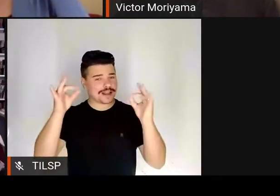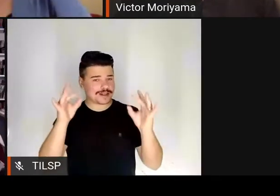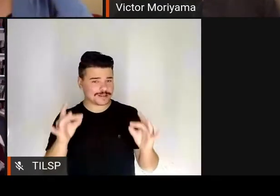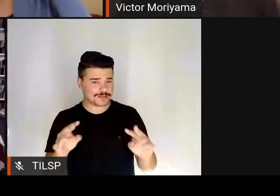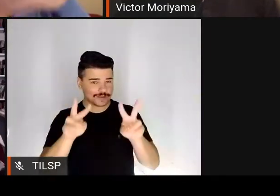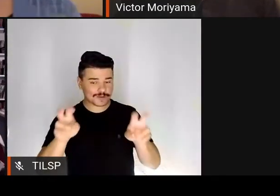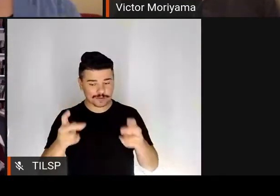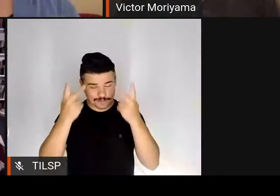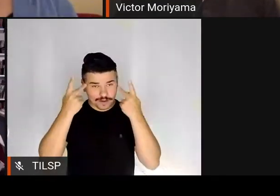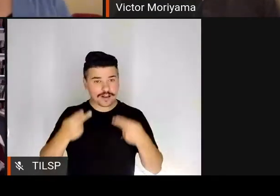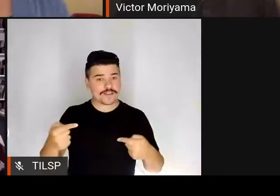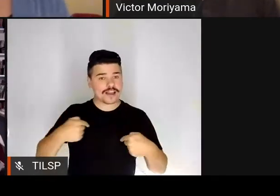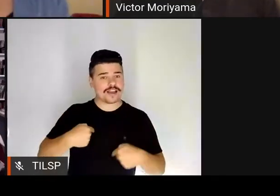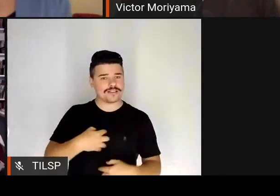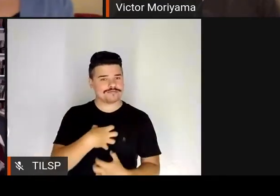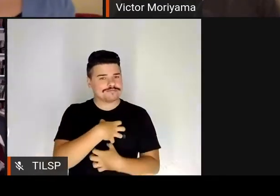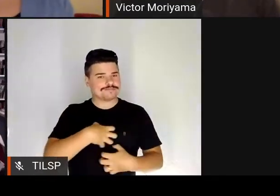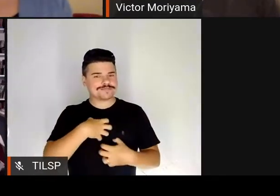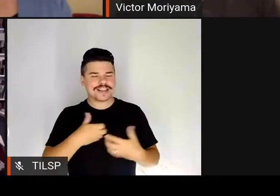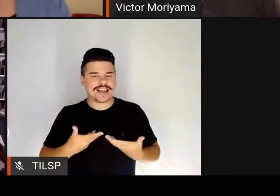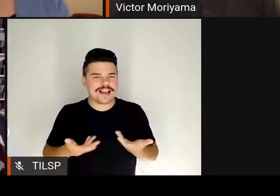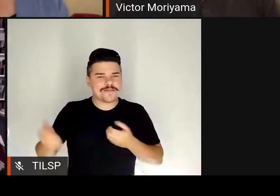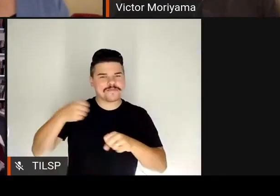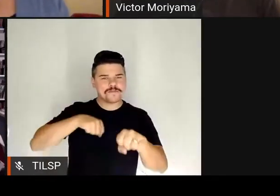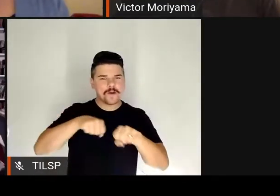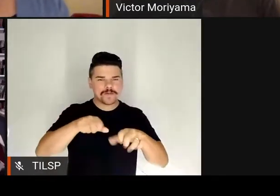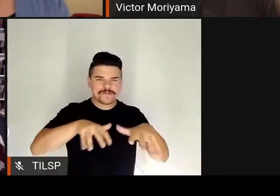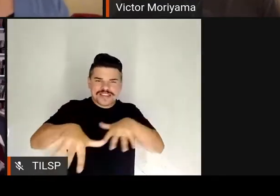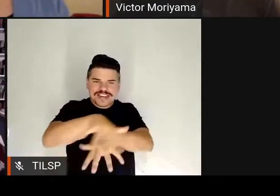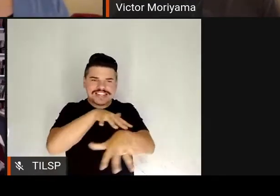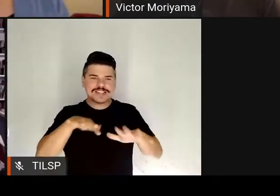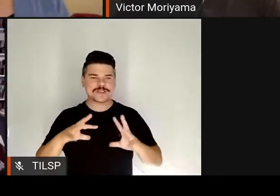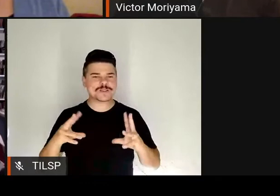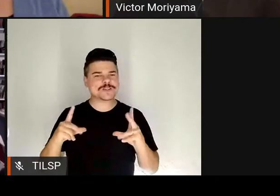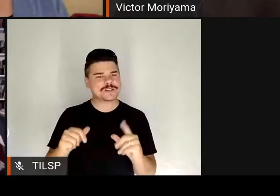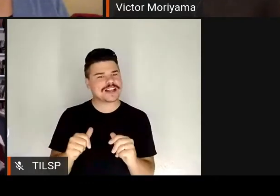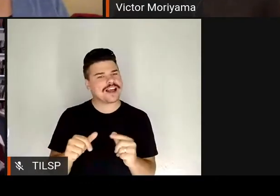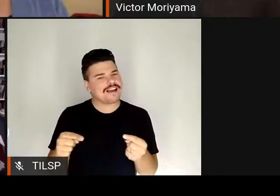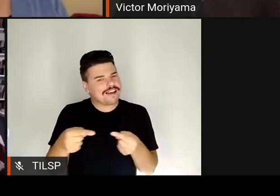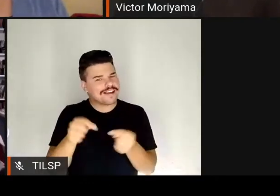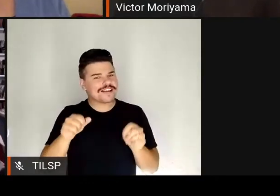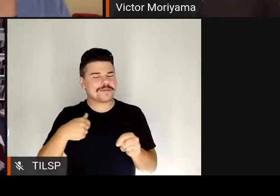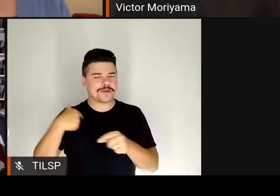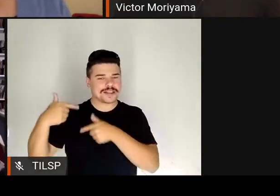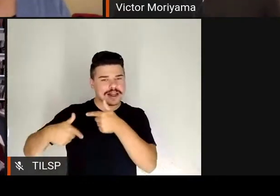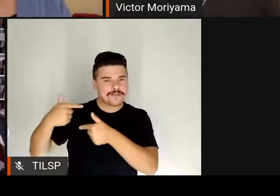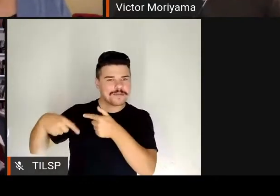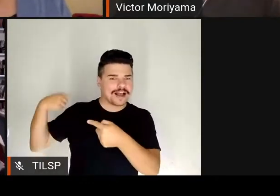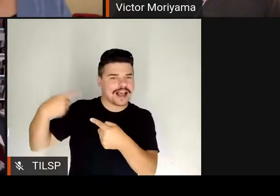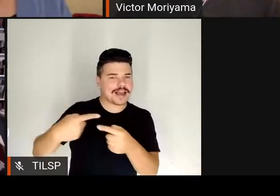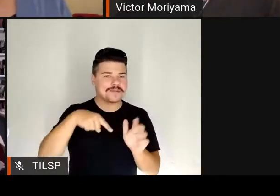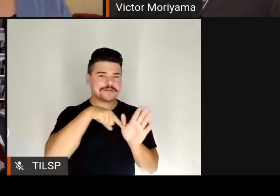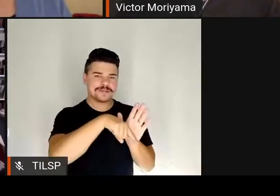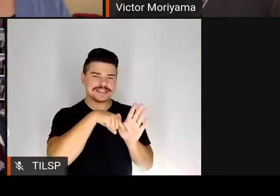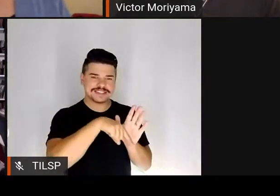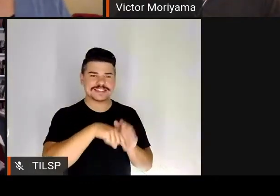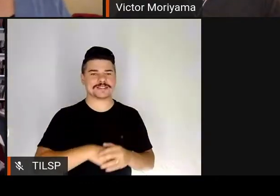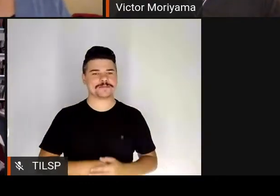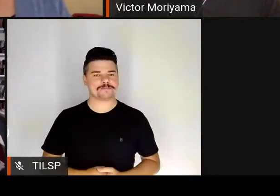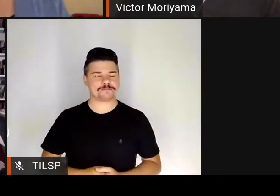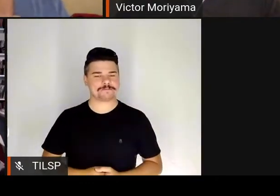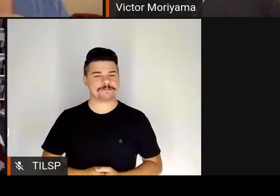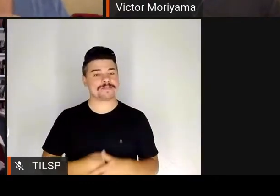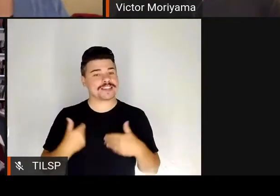questões que me mobilizam muito durante toda, realmente, a minha carreira de pesquisadora. Quer